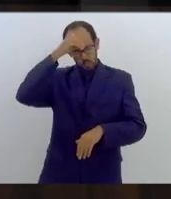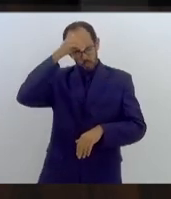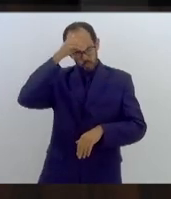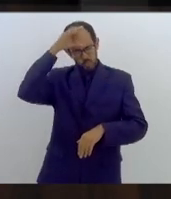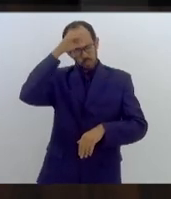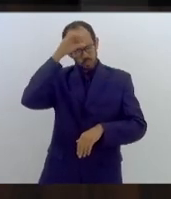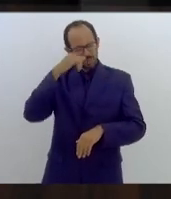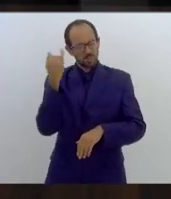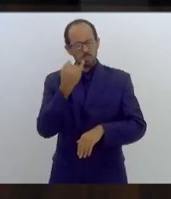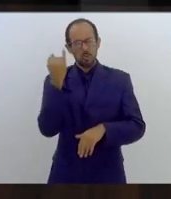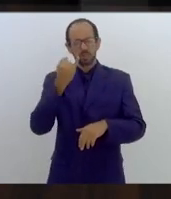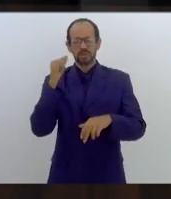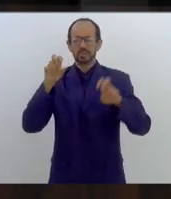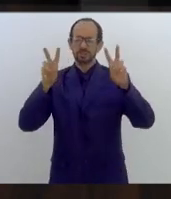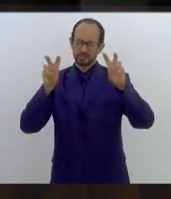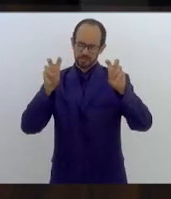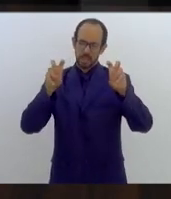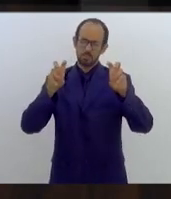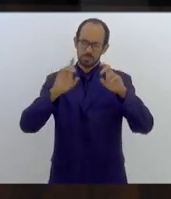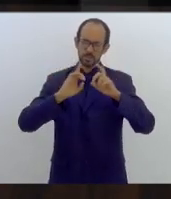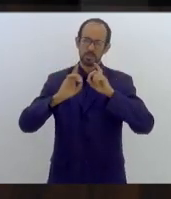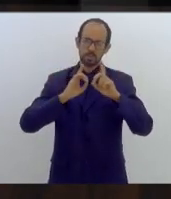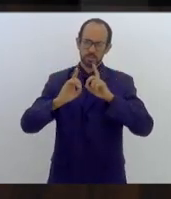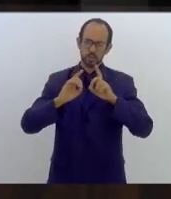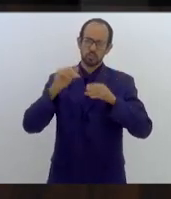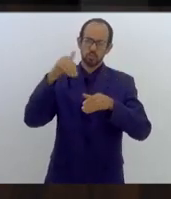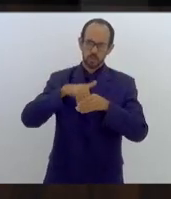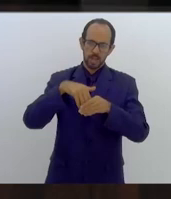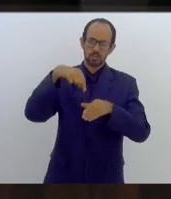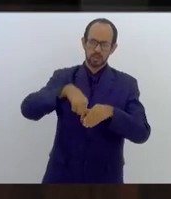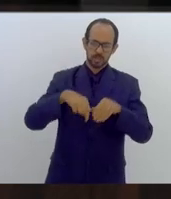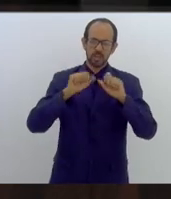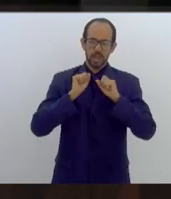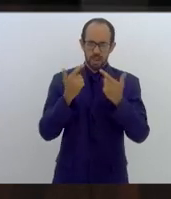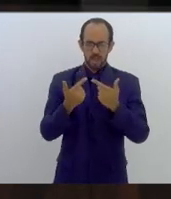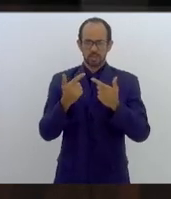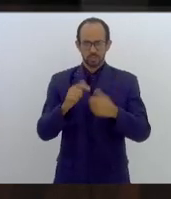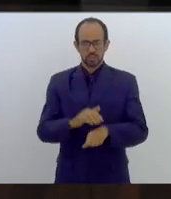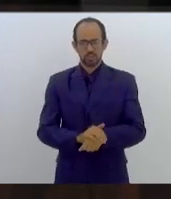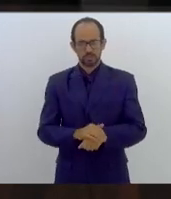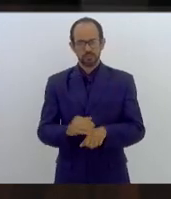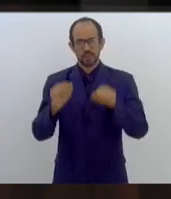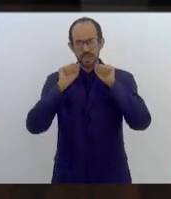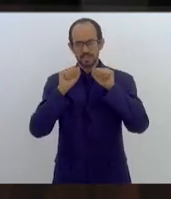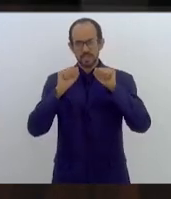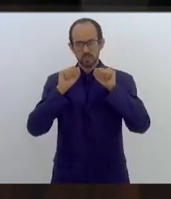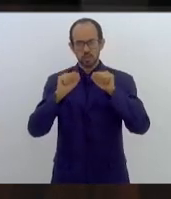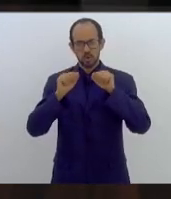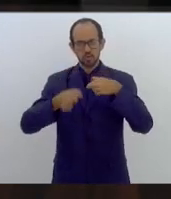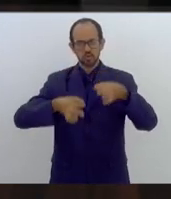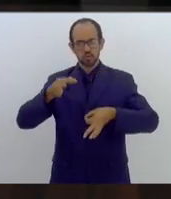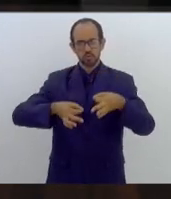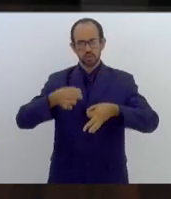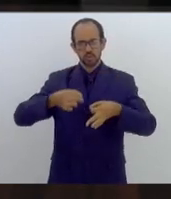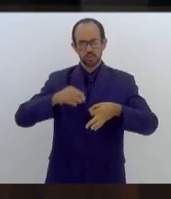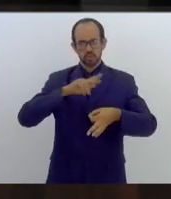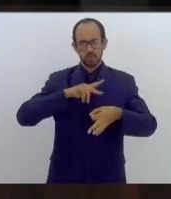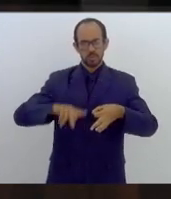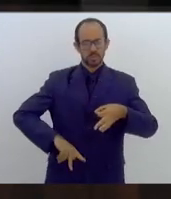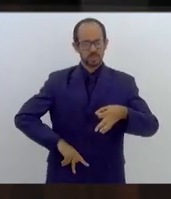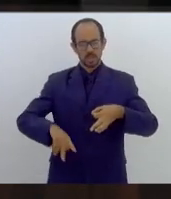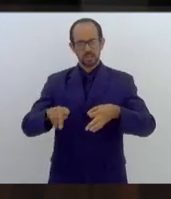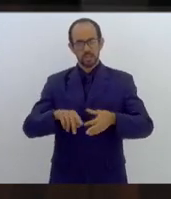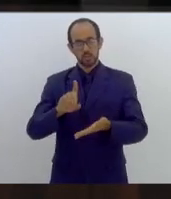importantes temas debatidos e votados aqui na Assembleia Legislativa. Assessor jurídico da Presidência, Dr. Rodrigo